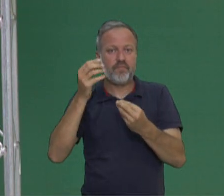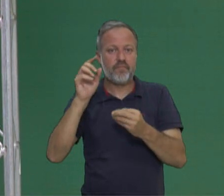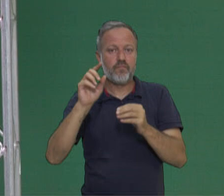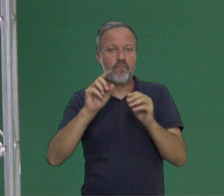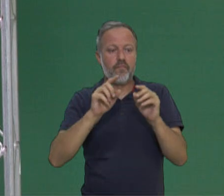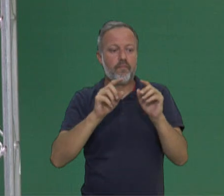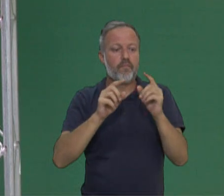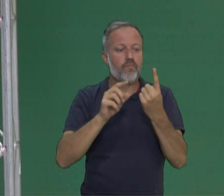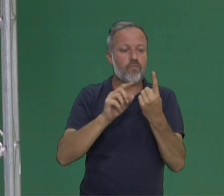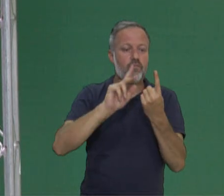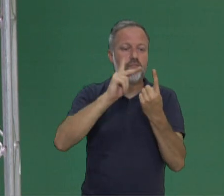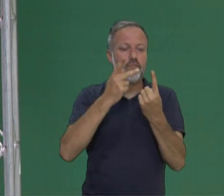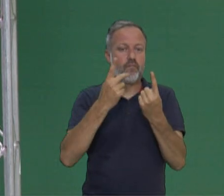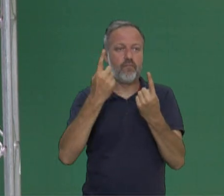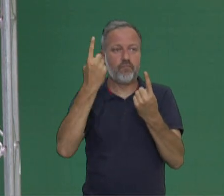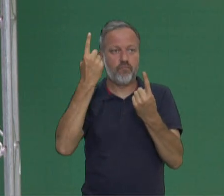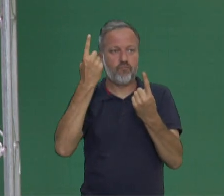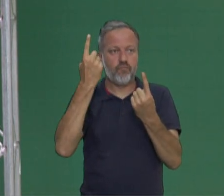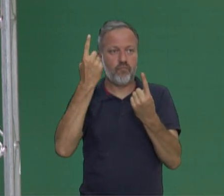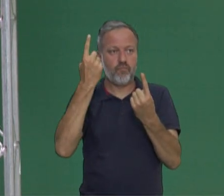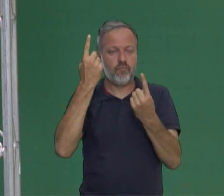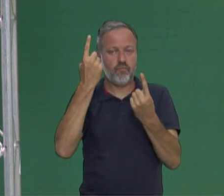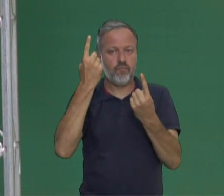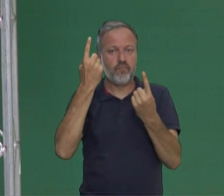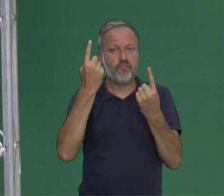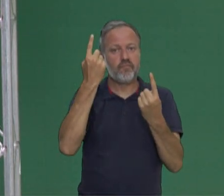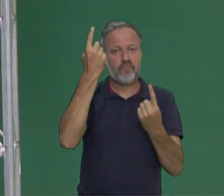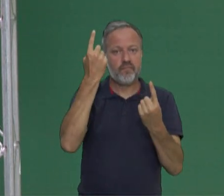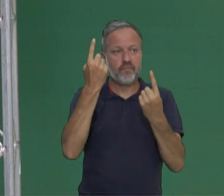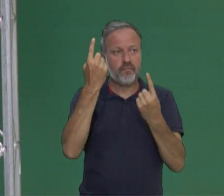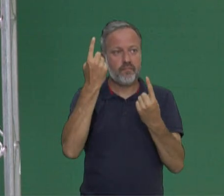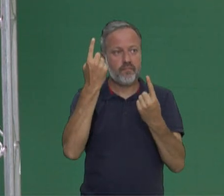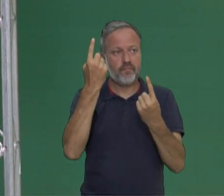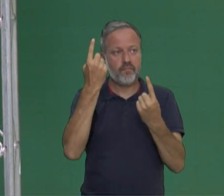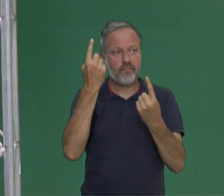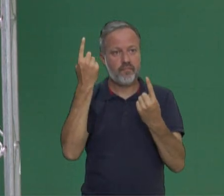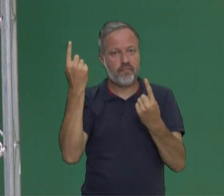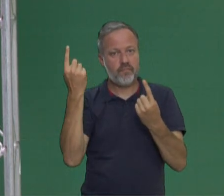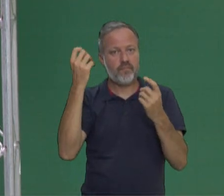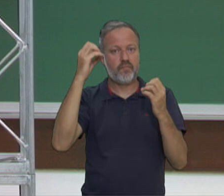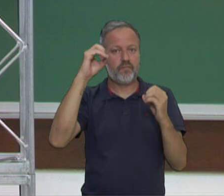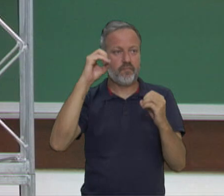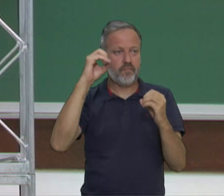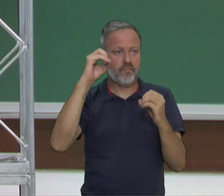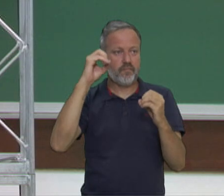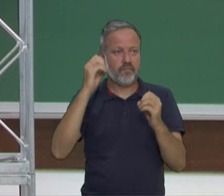é próton mais nêutron. Se ele tem 1 próton e a massa é 1, 0 nêutrons.